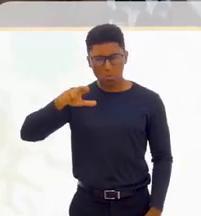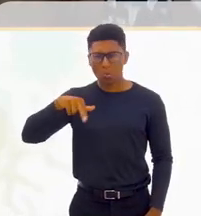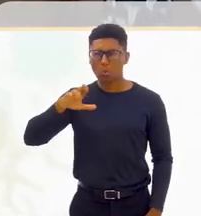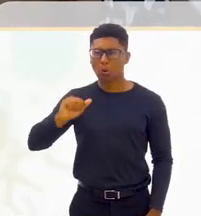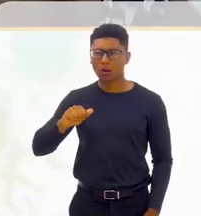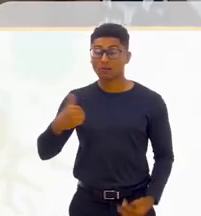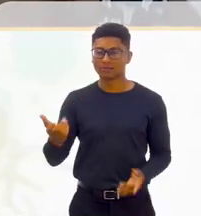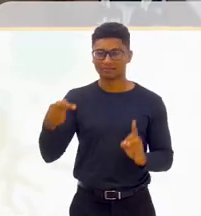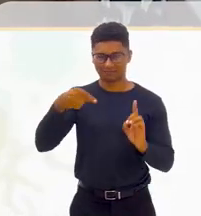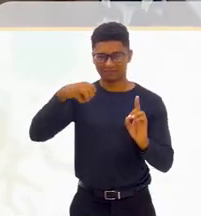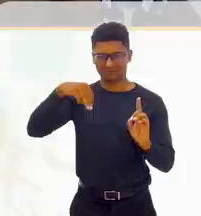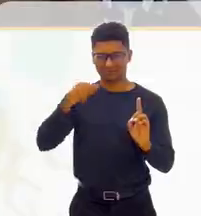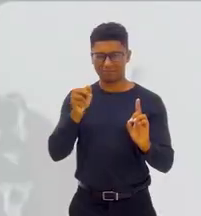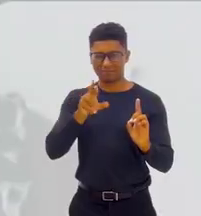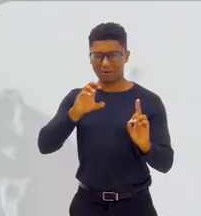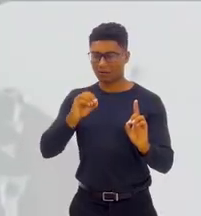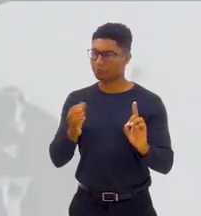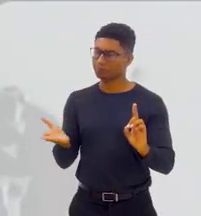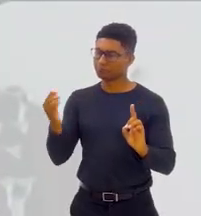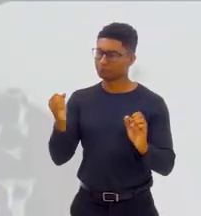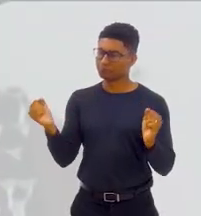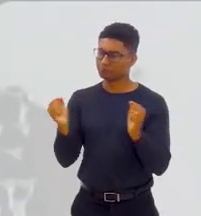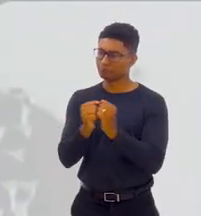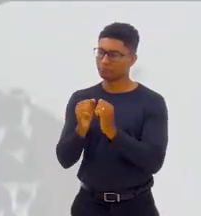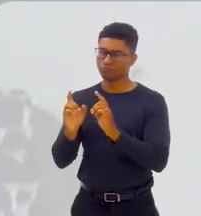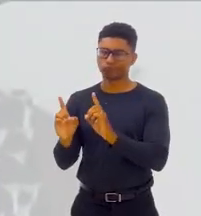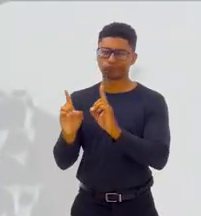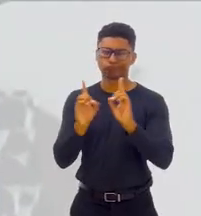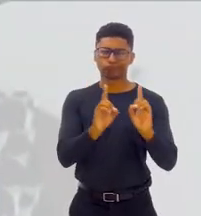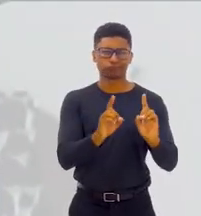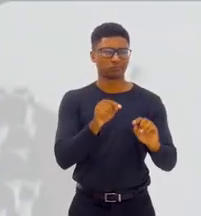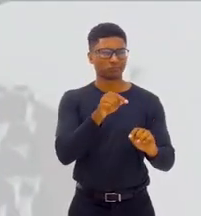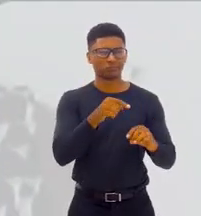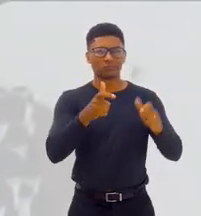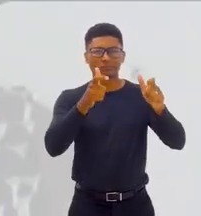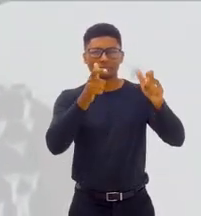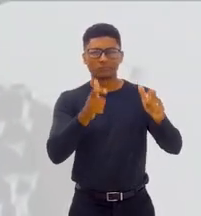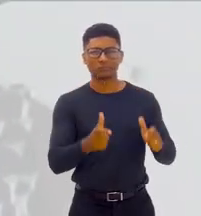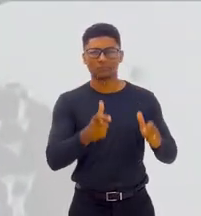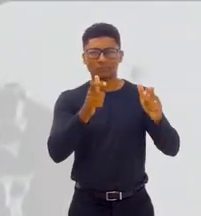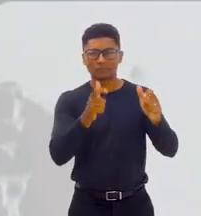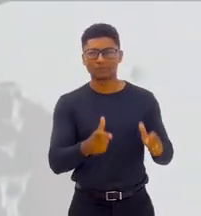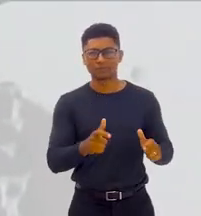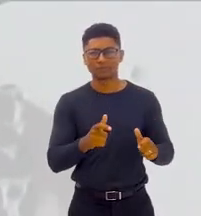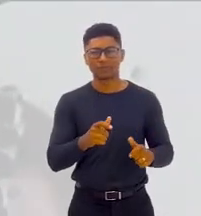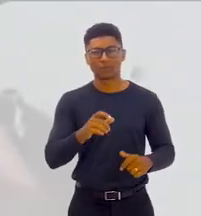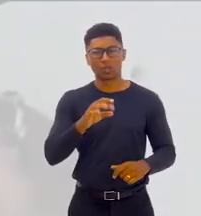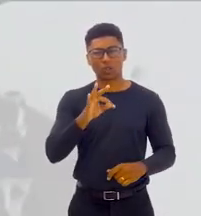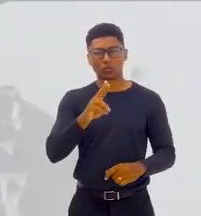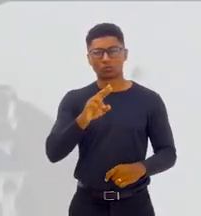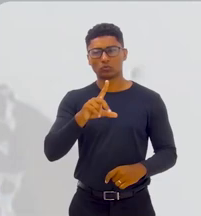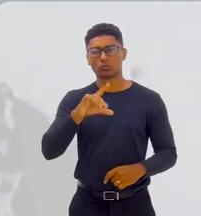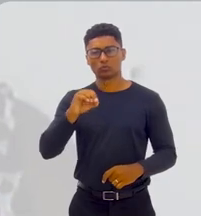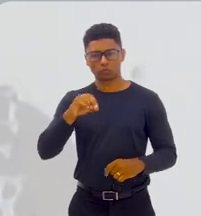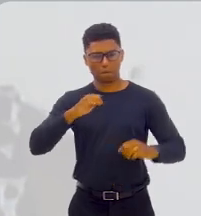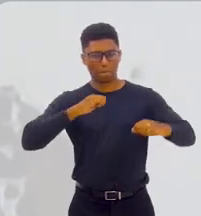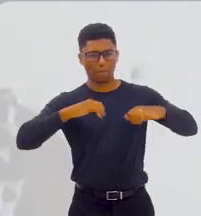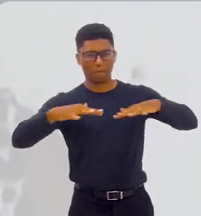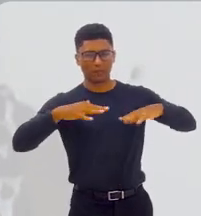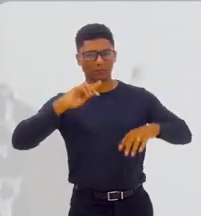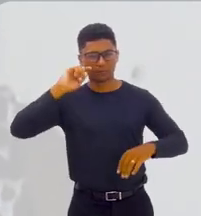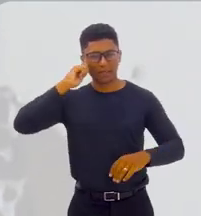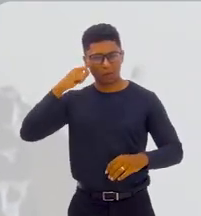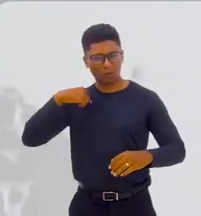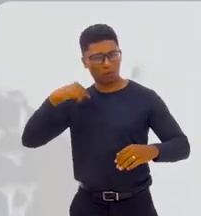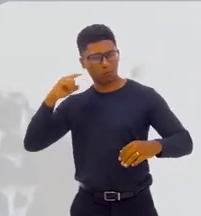nisso. Daí o Marco, ele me levou ao Aguibara Dutu em Madureira, né, no Dudu Odara. Eu comecei a frequentar o movimento